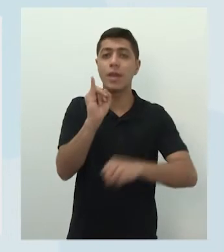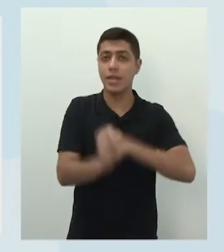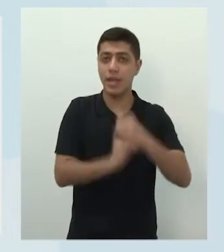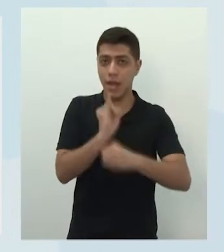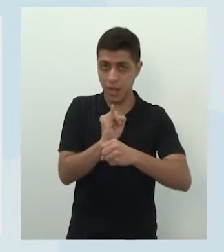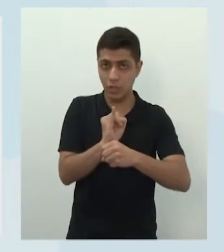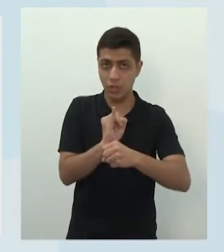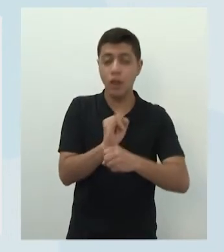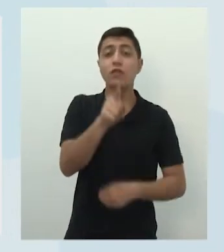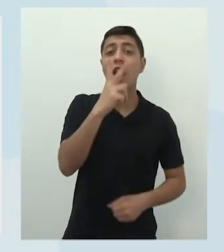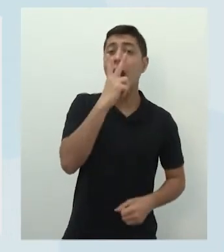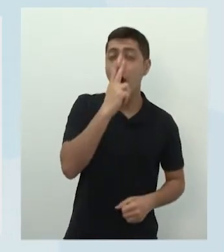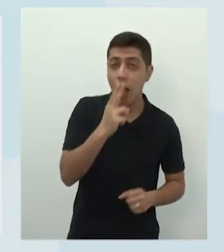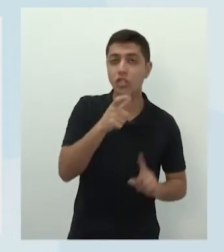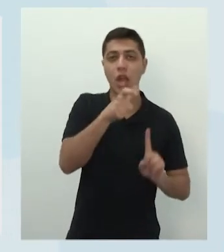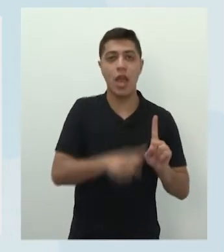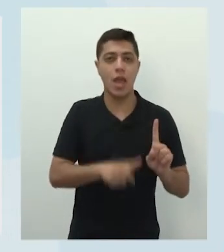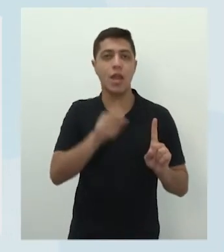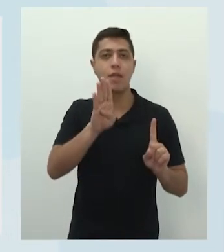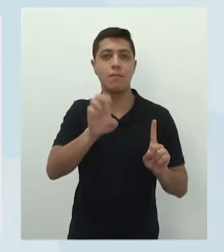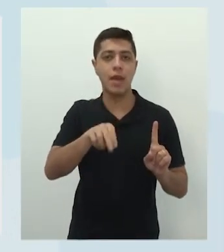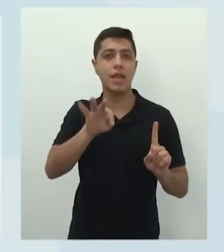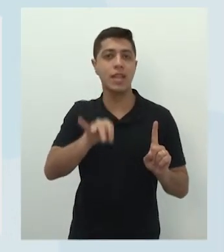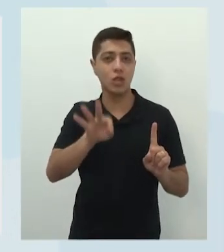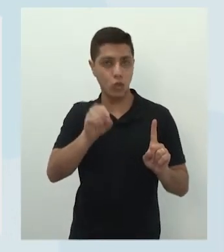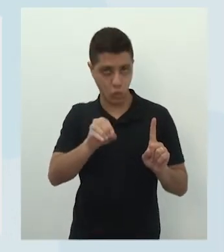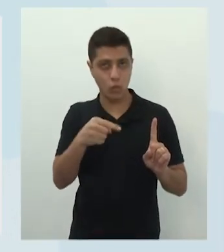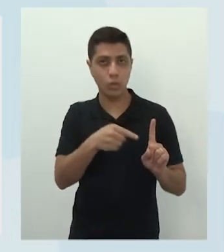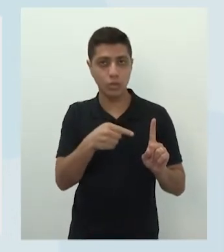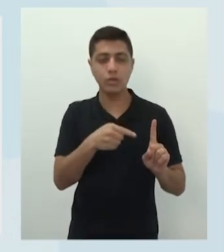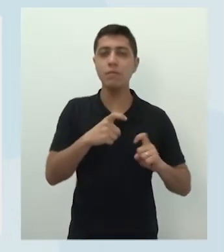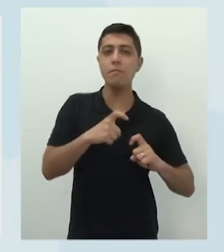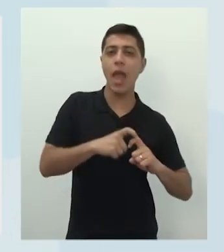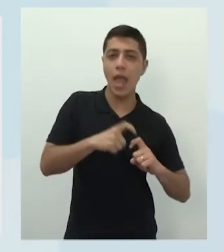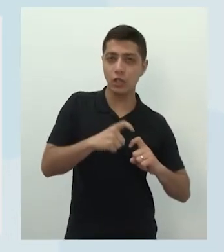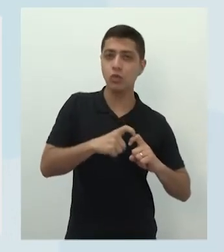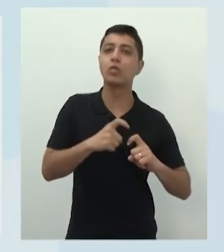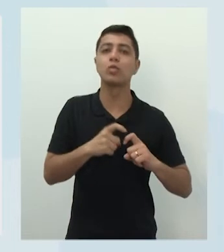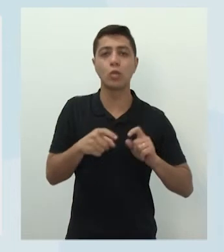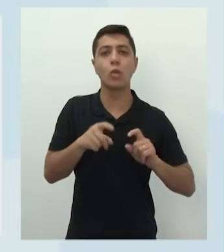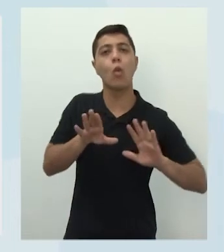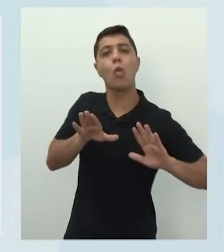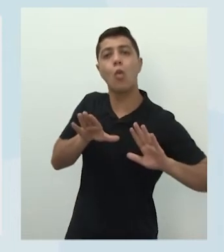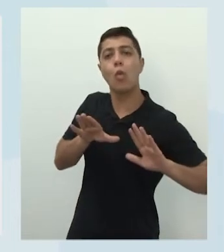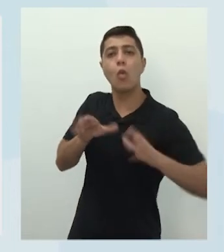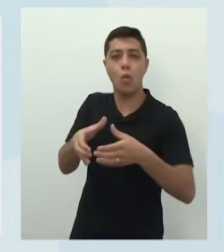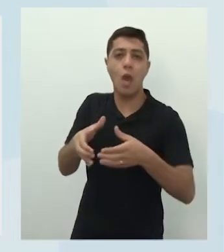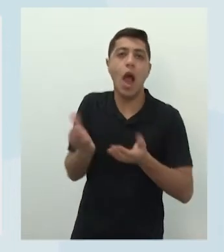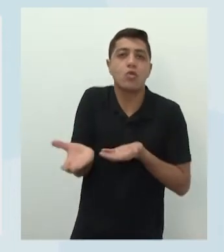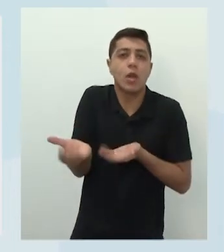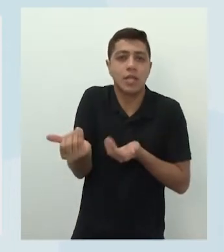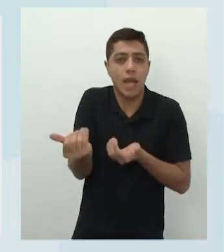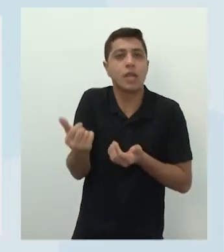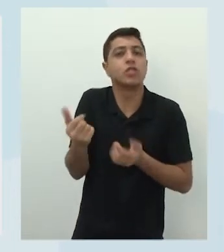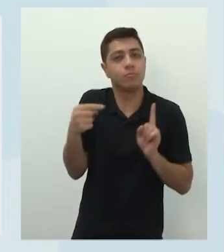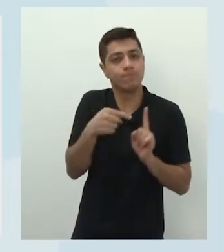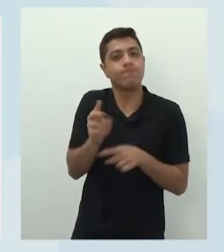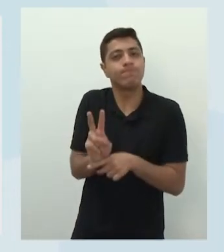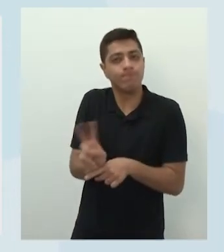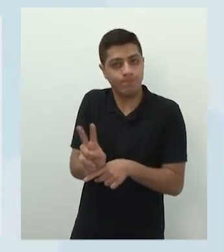de adolescentes, vai falar só mal da internet, você está errado. Porque tem gente que ainda